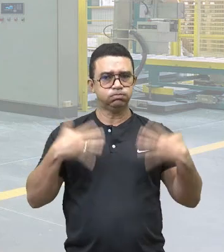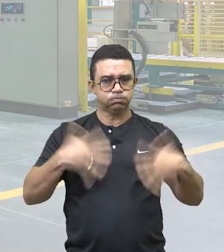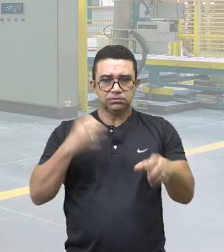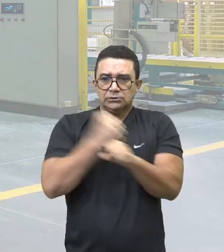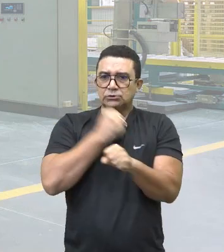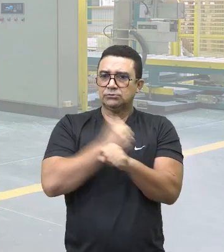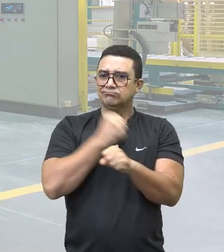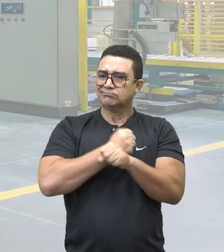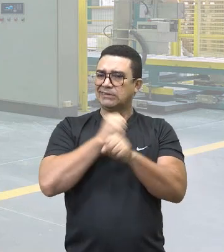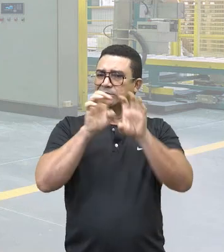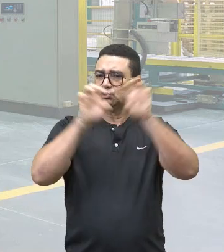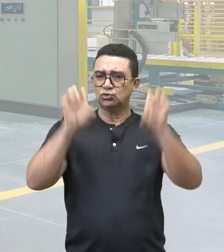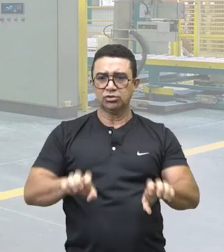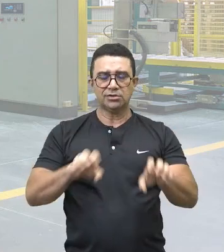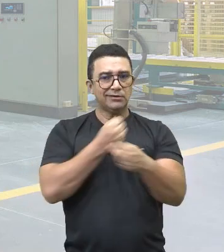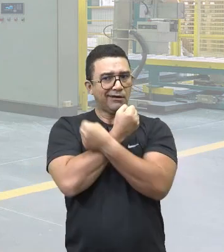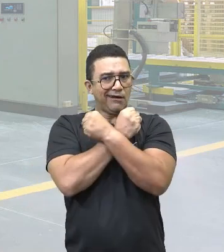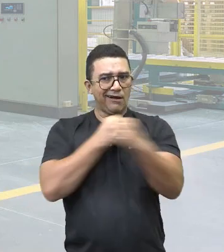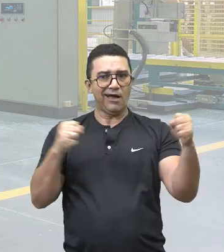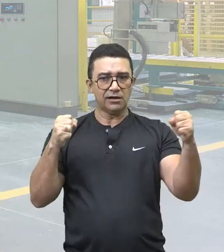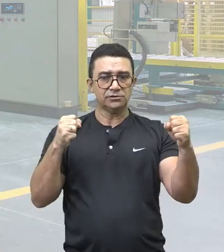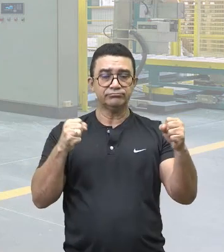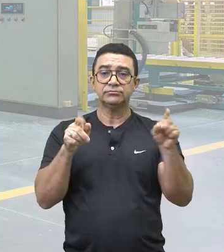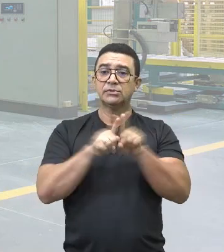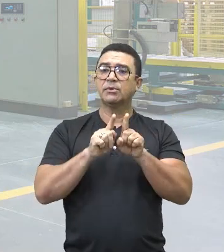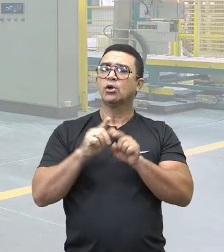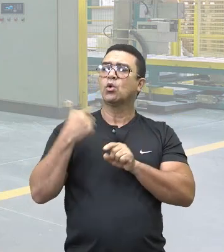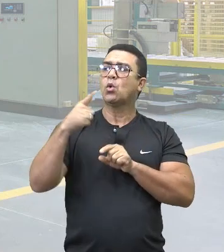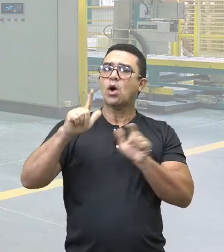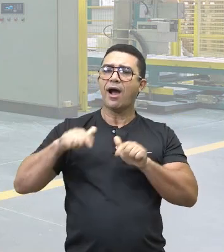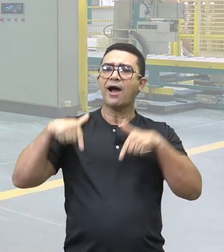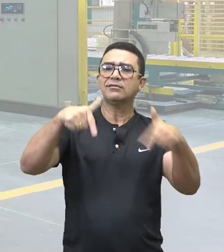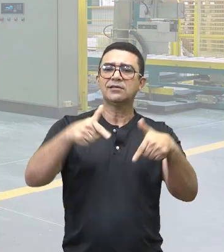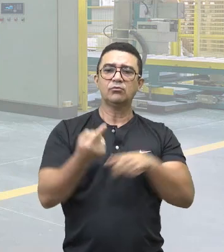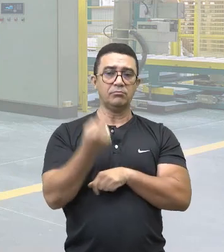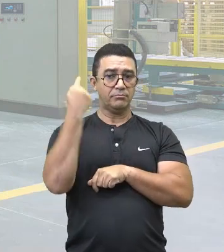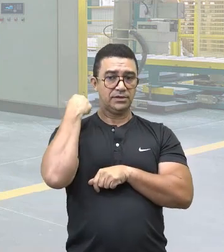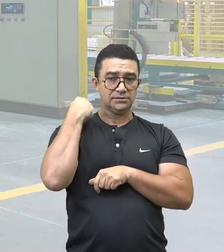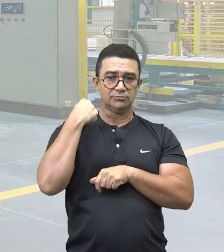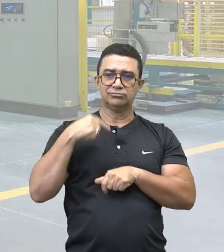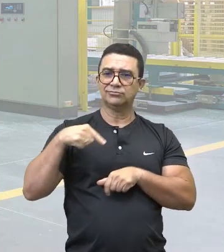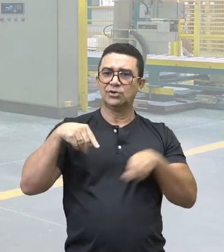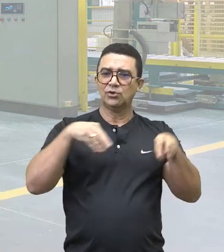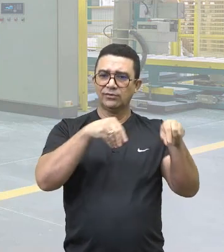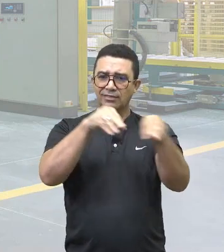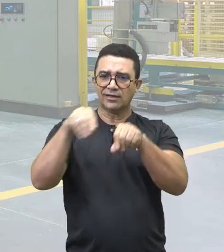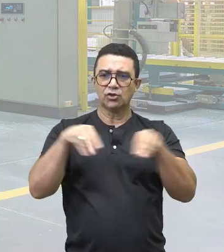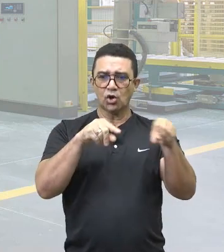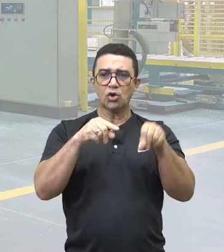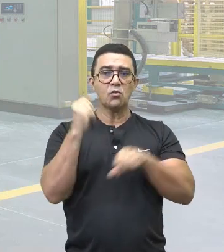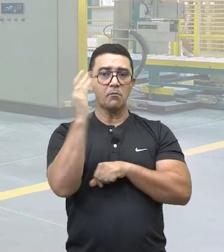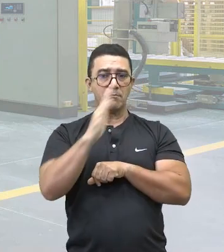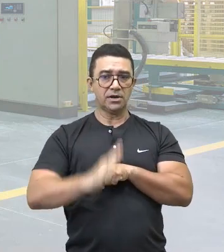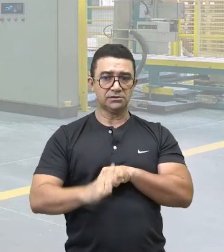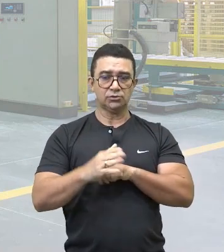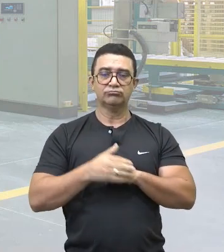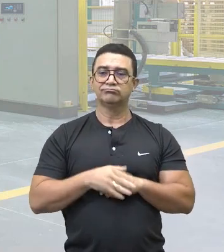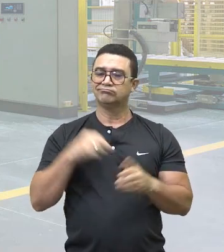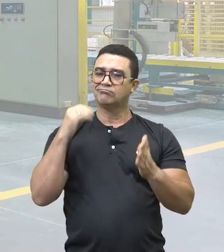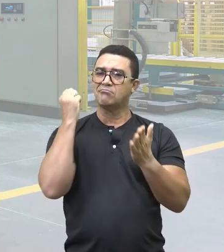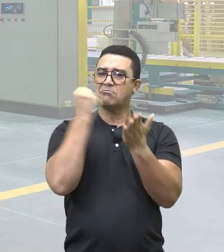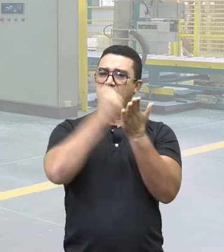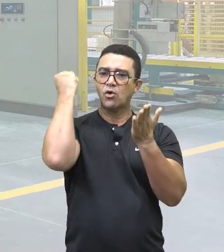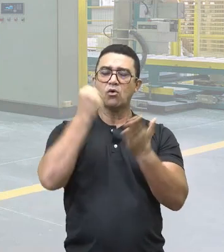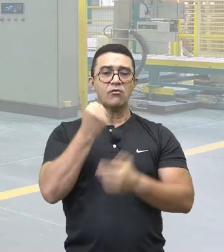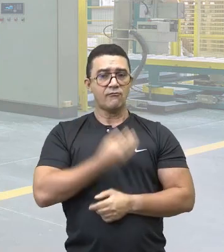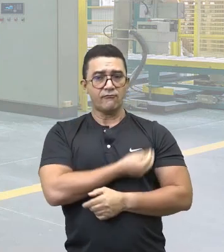infraestrutura muito grande. Tem outra ação que foi tomada lá atrás, aqui no território brasileiro, pelo governo federal, que impactou a vida de muitas